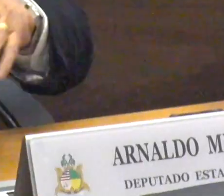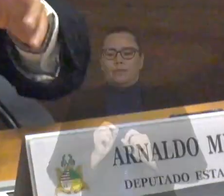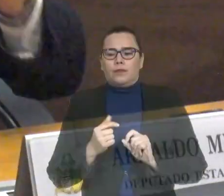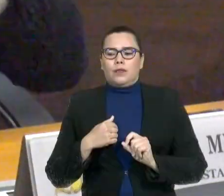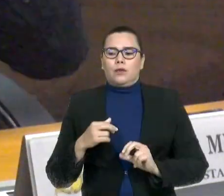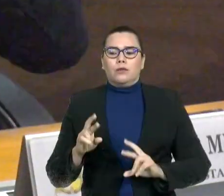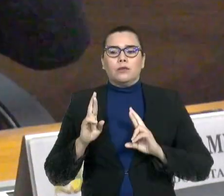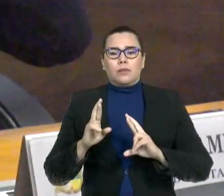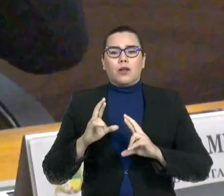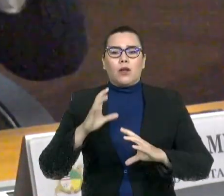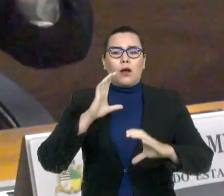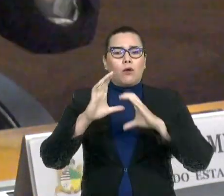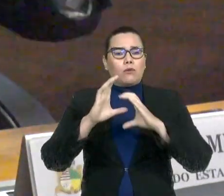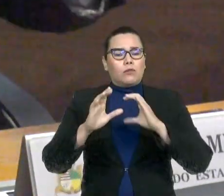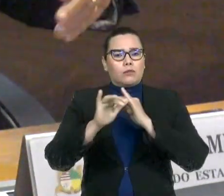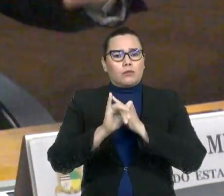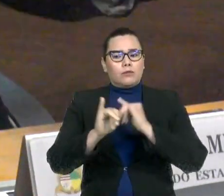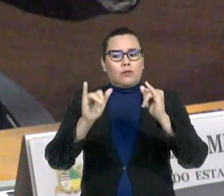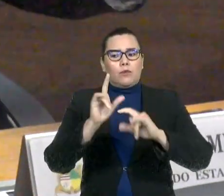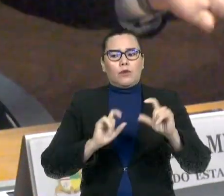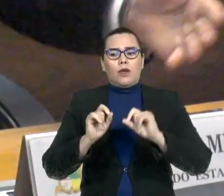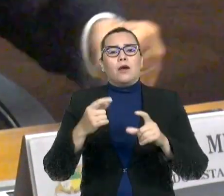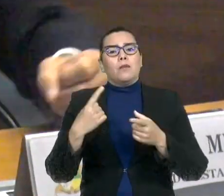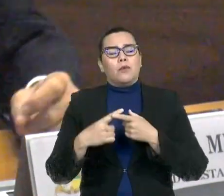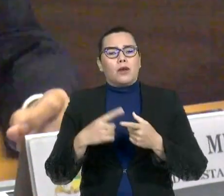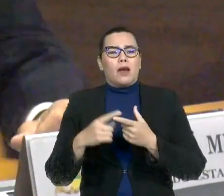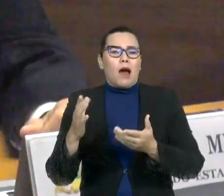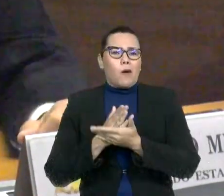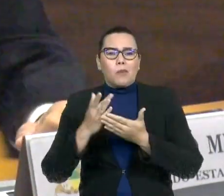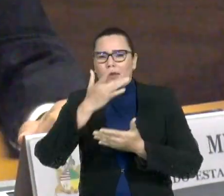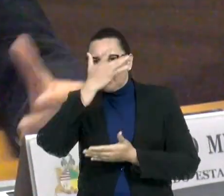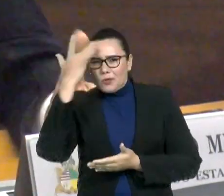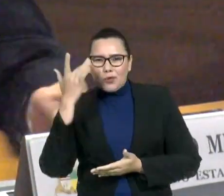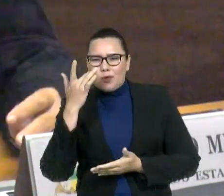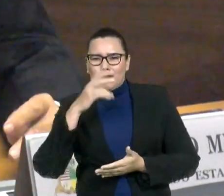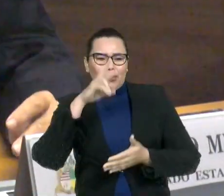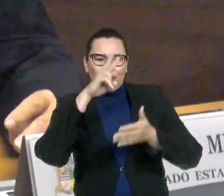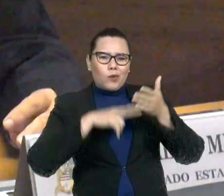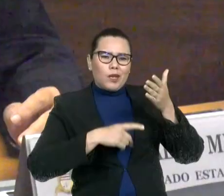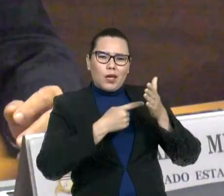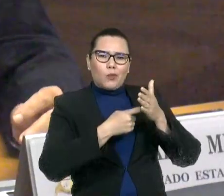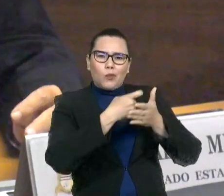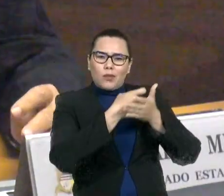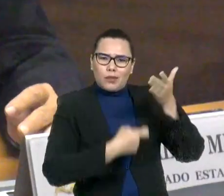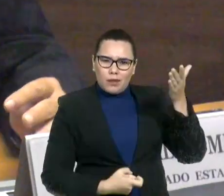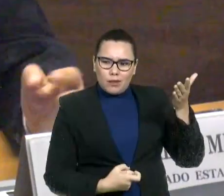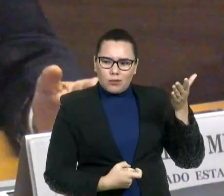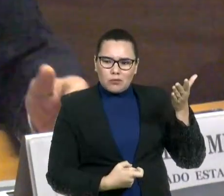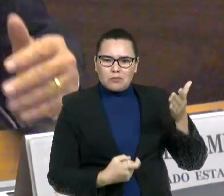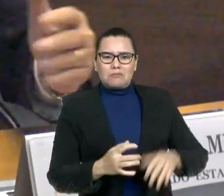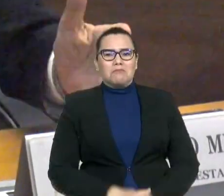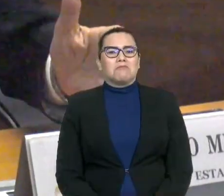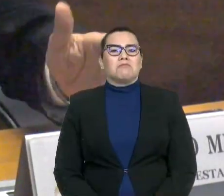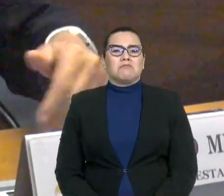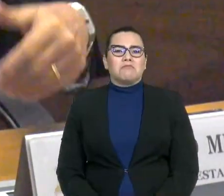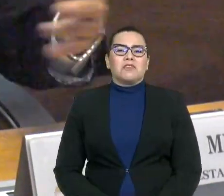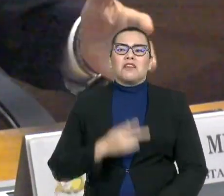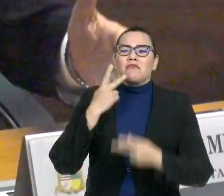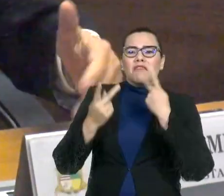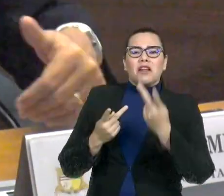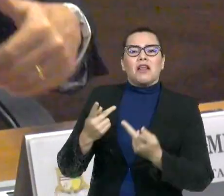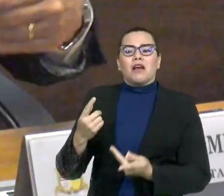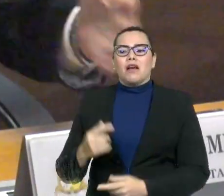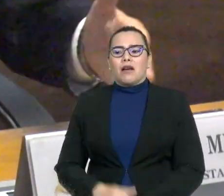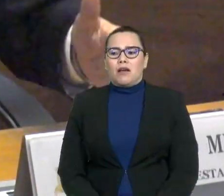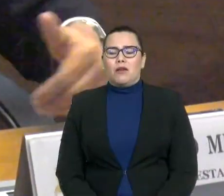projeto, algumas pessoas que não leram o conteúdo do texto, chegaram a dizer que o deputado Arnaldo Melo